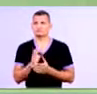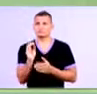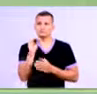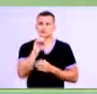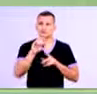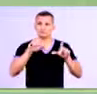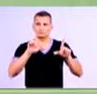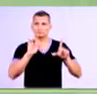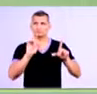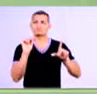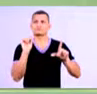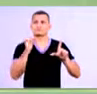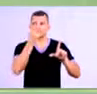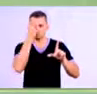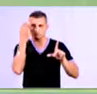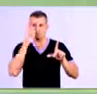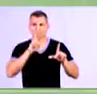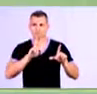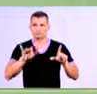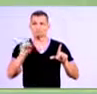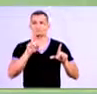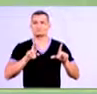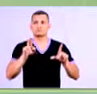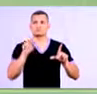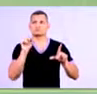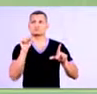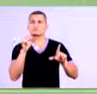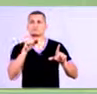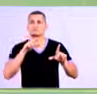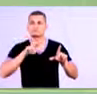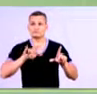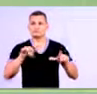vai utilizar, aquilo que ela realmente vai trabalhar.